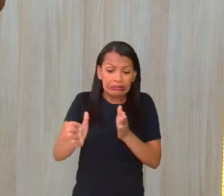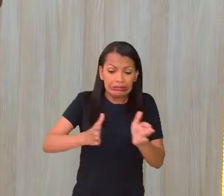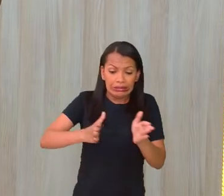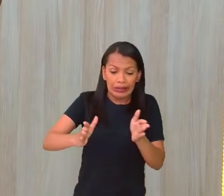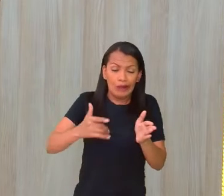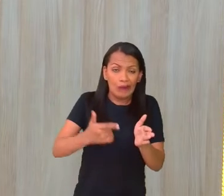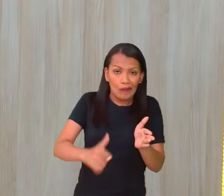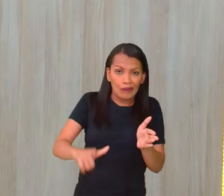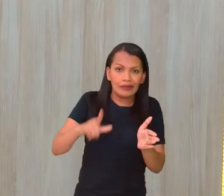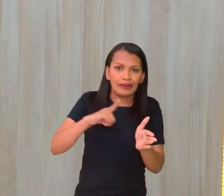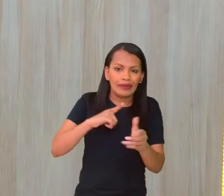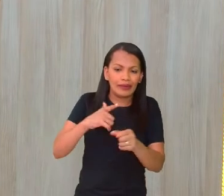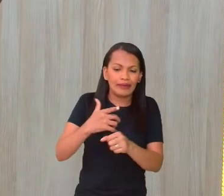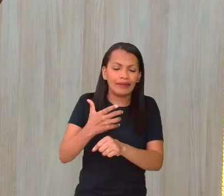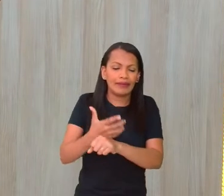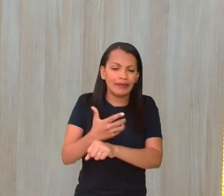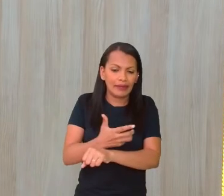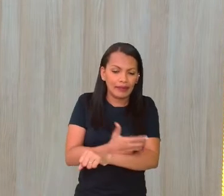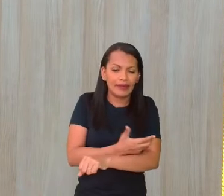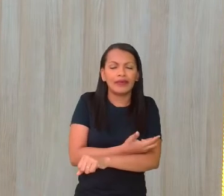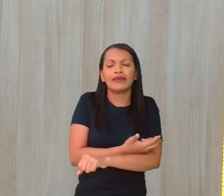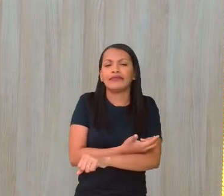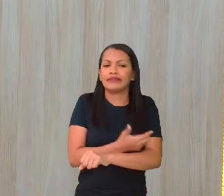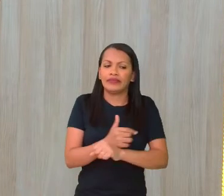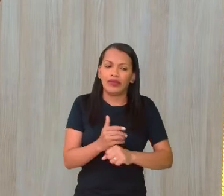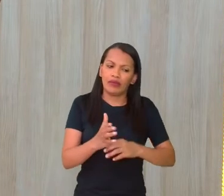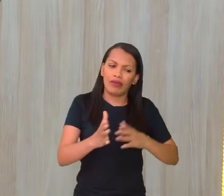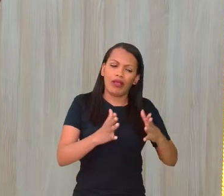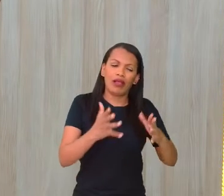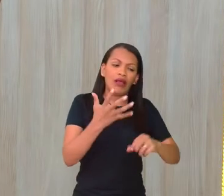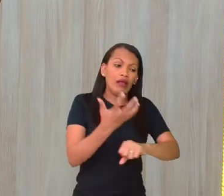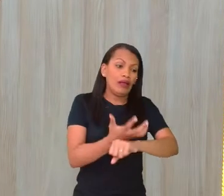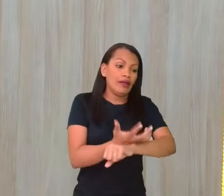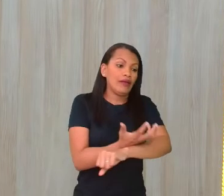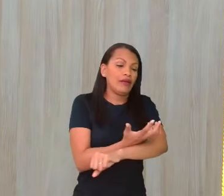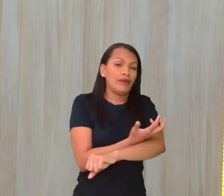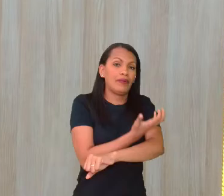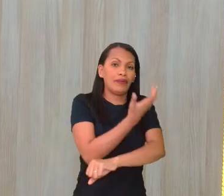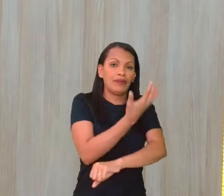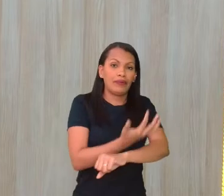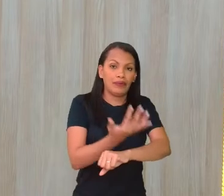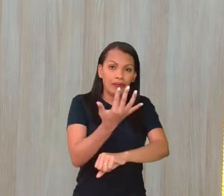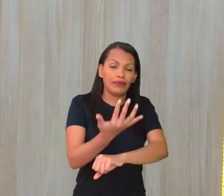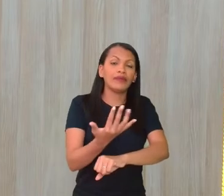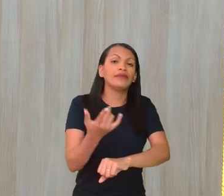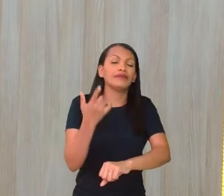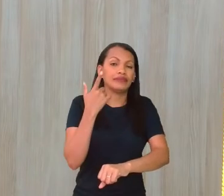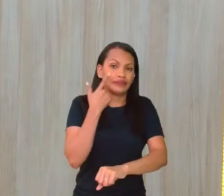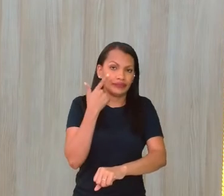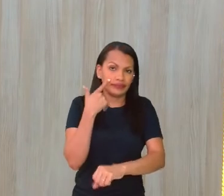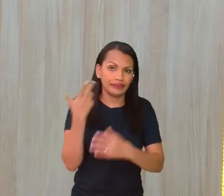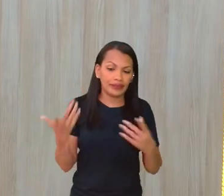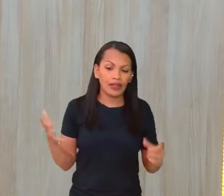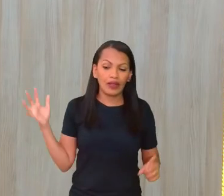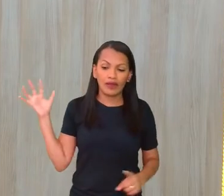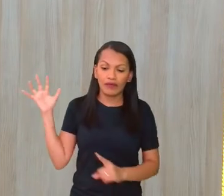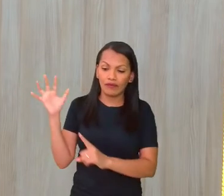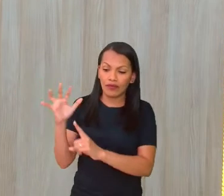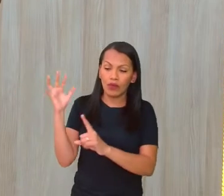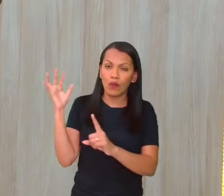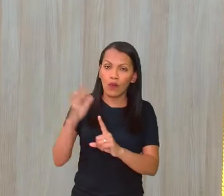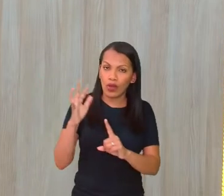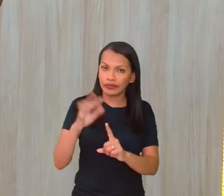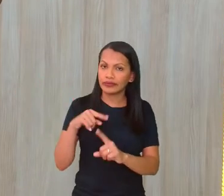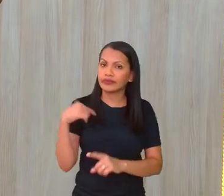de estabelecimento de um deserto mesmo, porque também, também não tem como a gente não relacionar isso à ação humana nesses lugares,